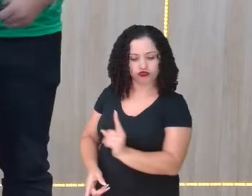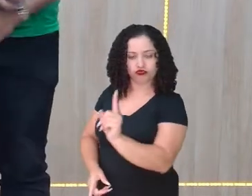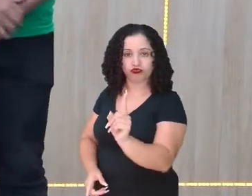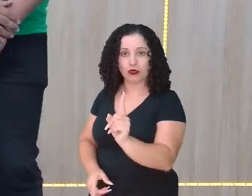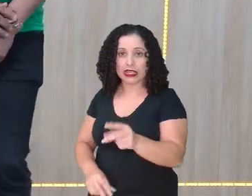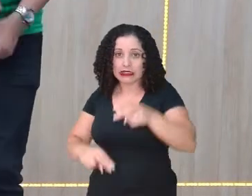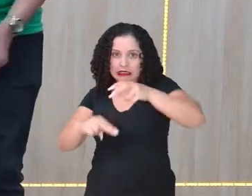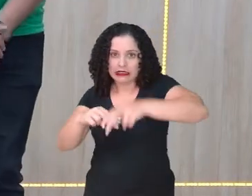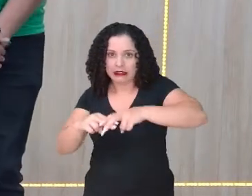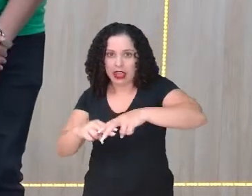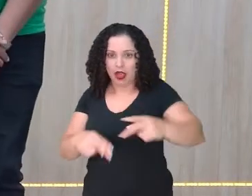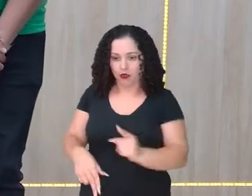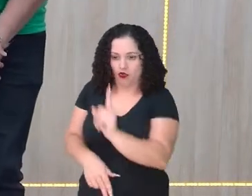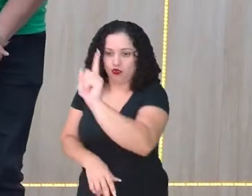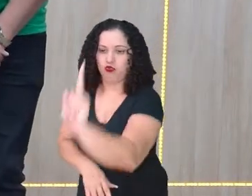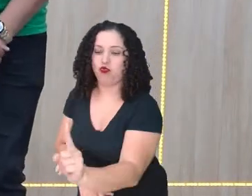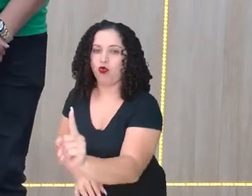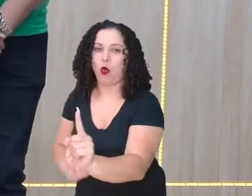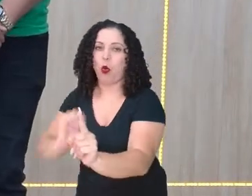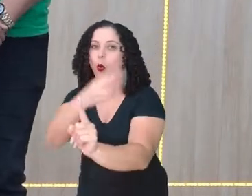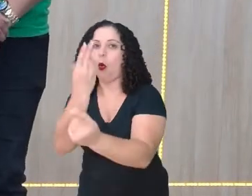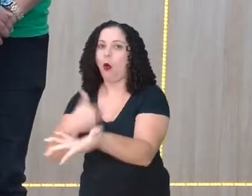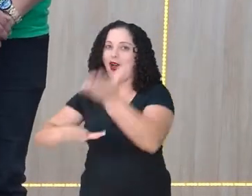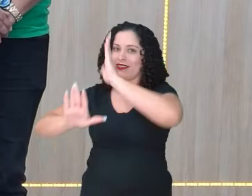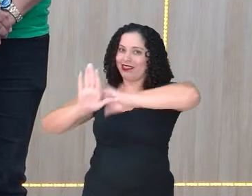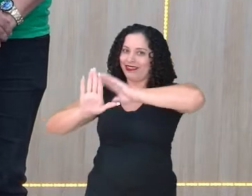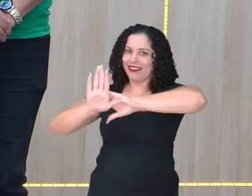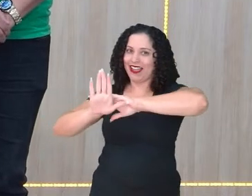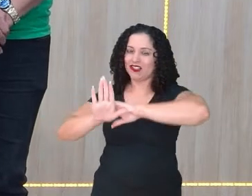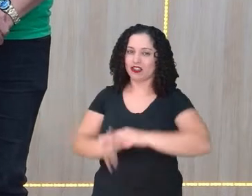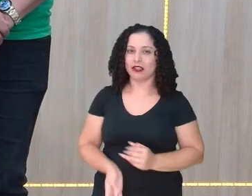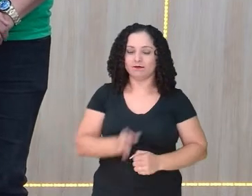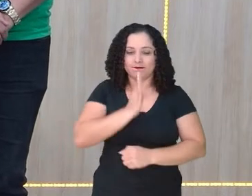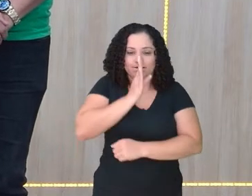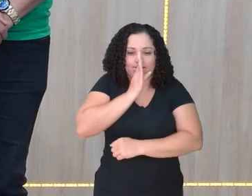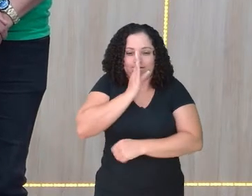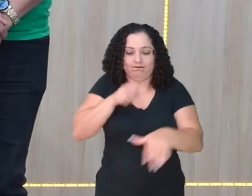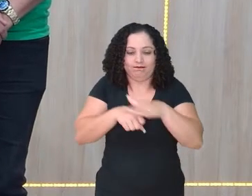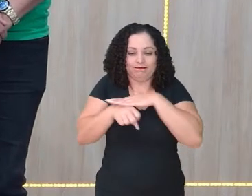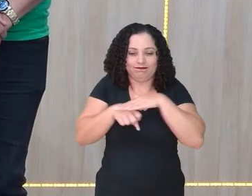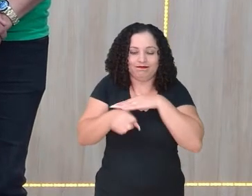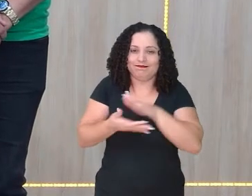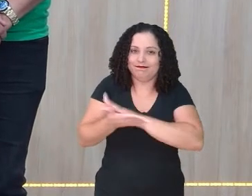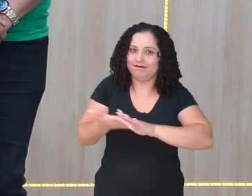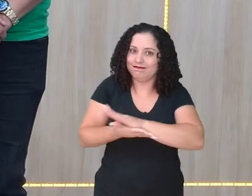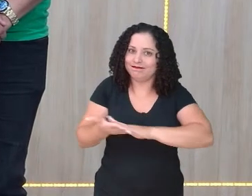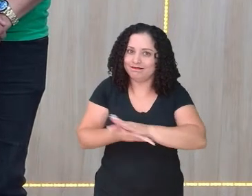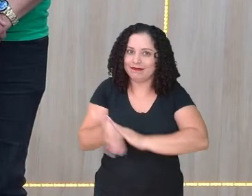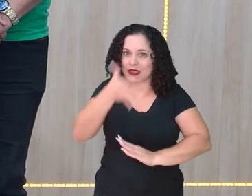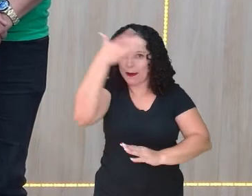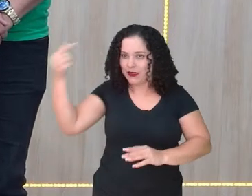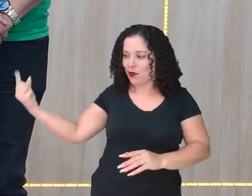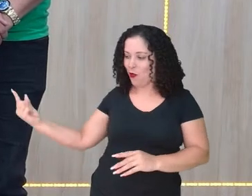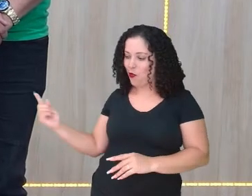última cadeira e fica lá quietinho, assim, não fala com ninguém, e aí alguém chega e toda aula você